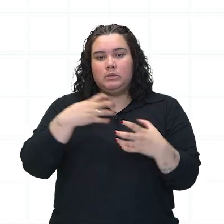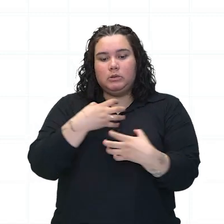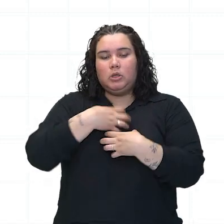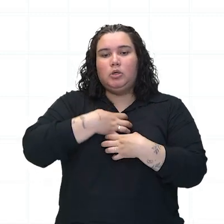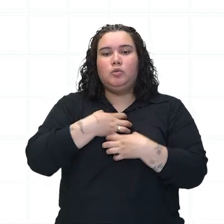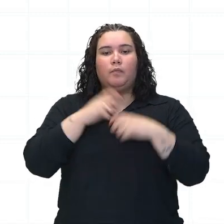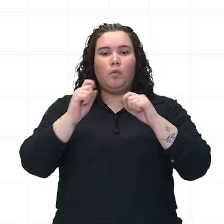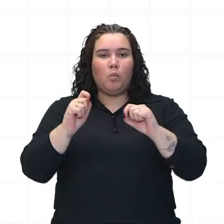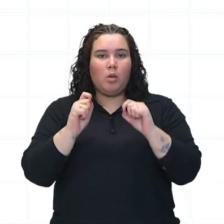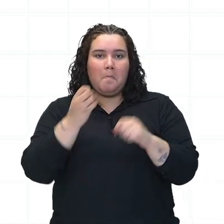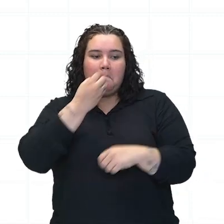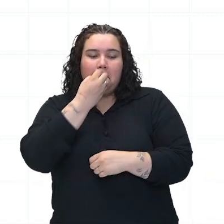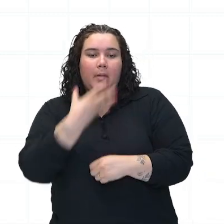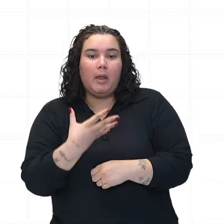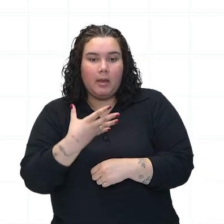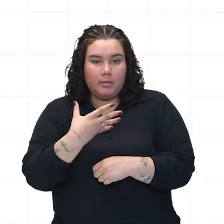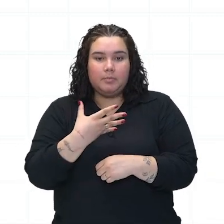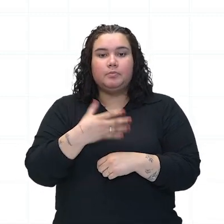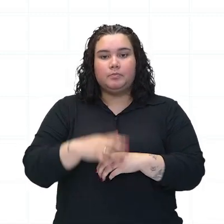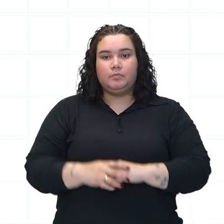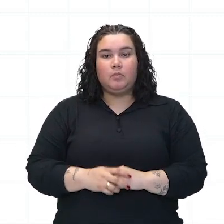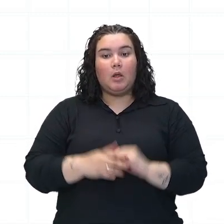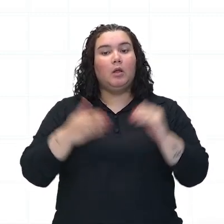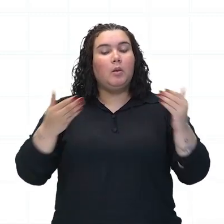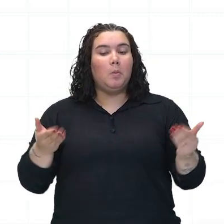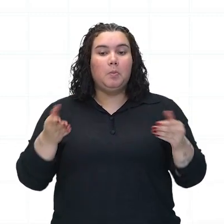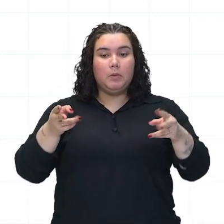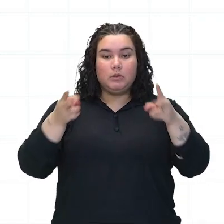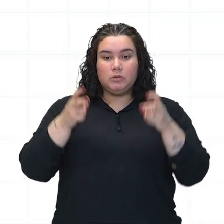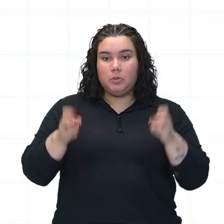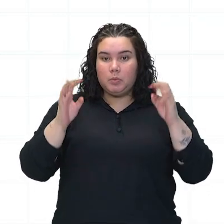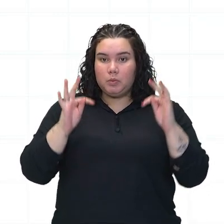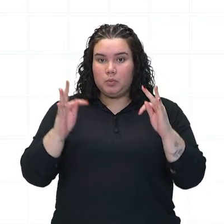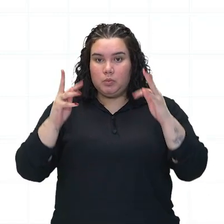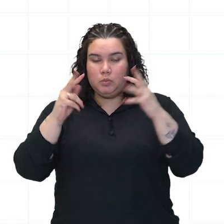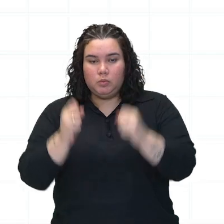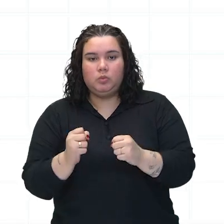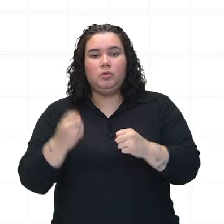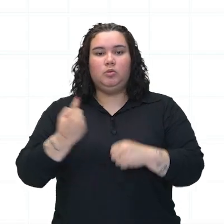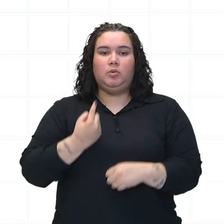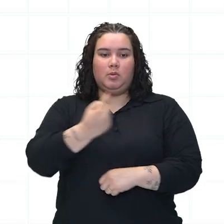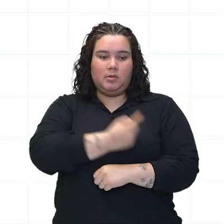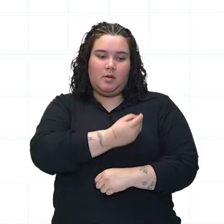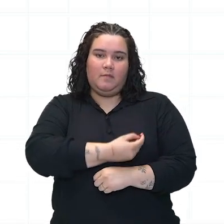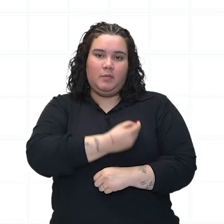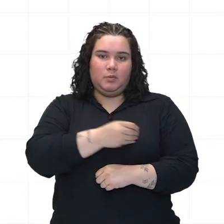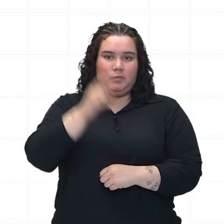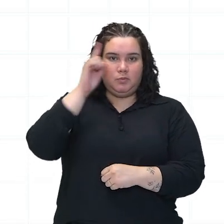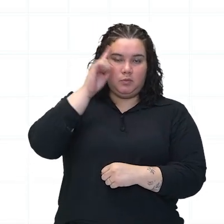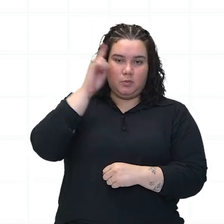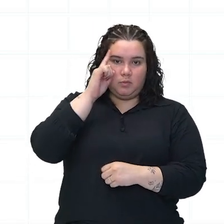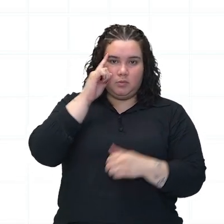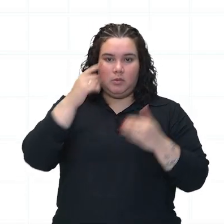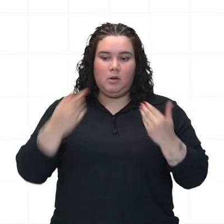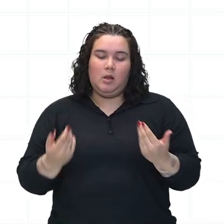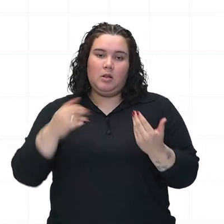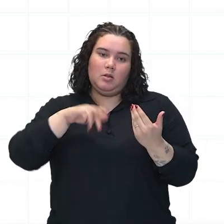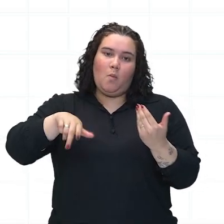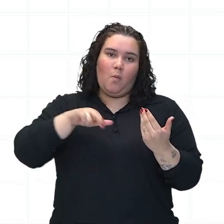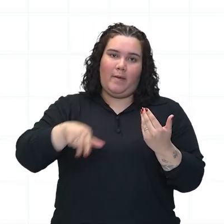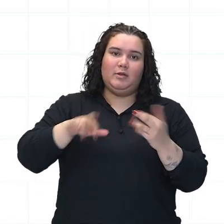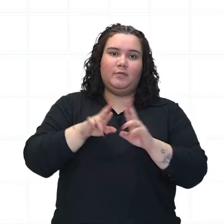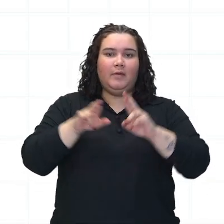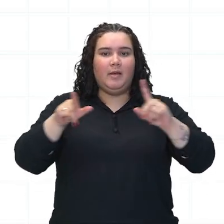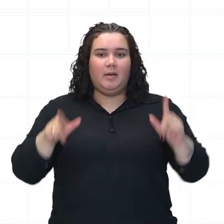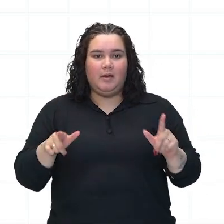confiança, associada a um conforto. Então percebe que tudo isso está no nosso dia a dia, não é algo distante do